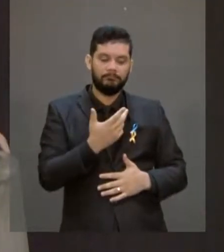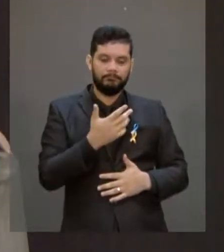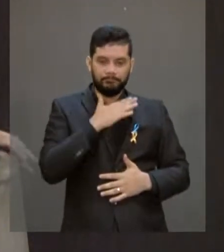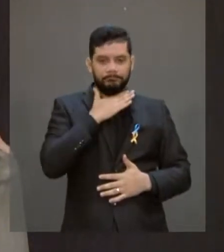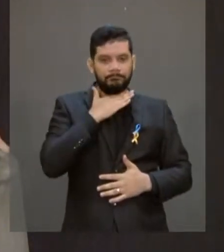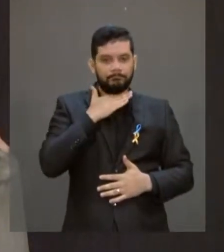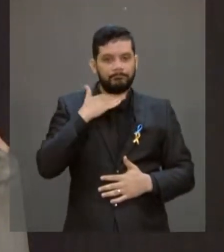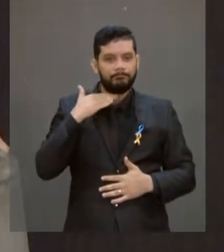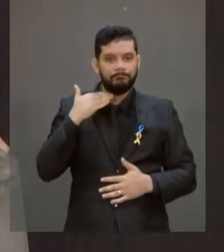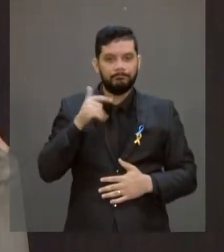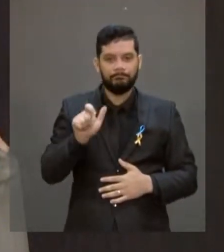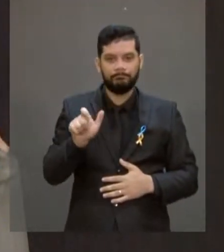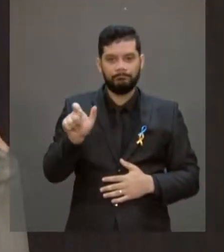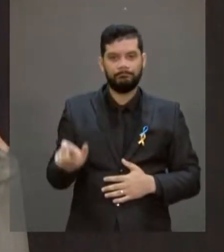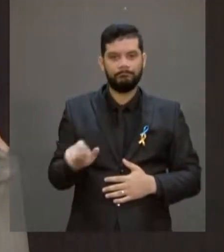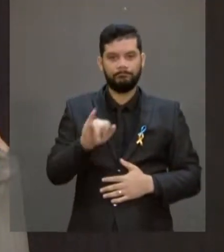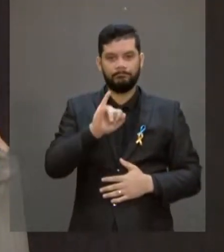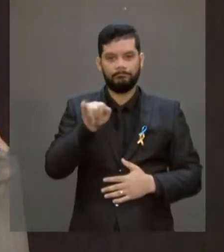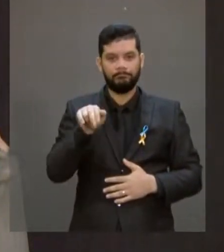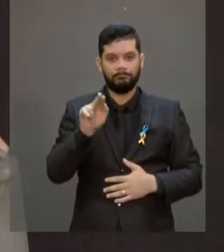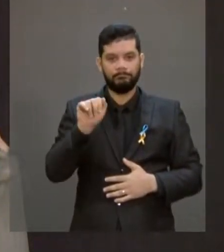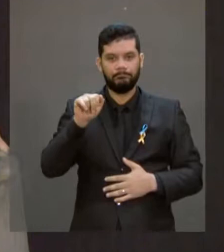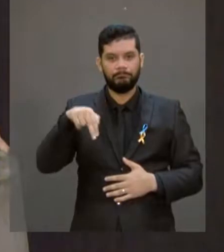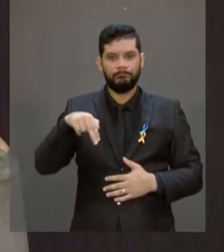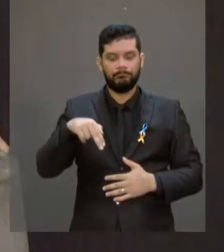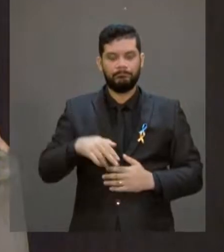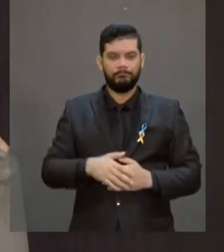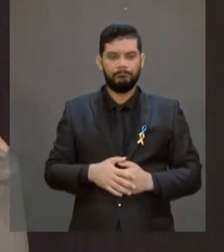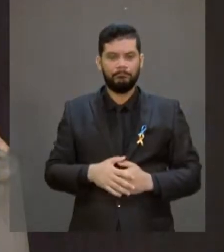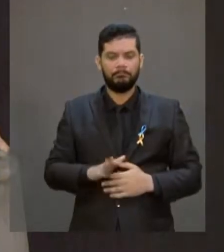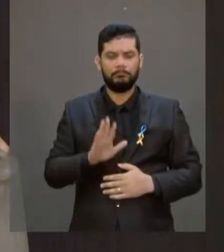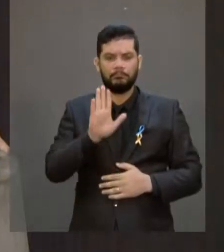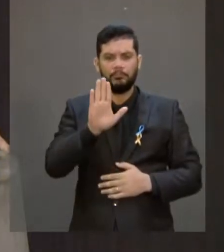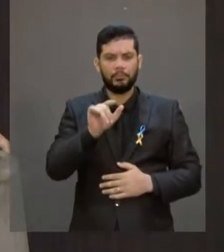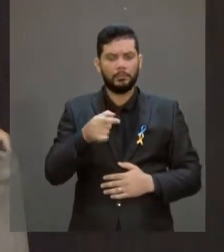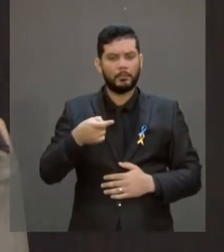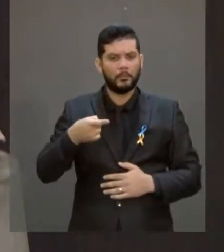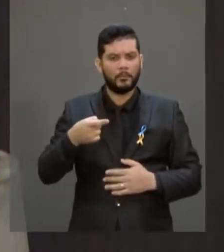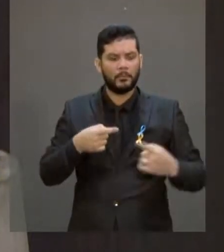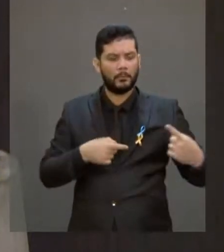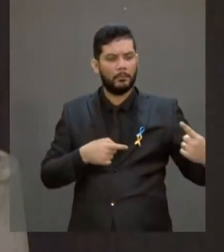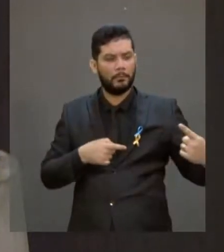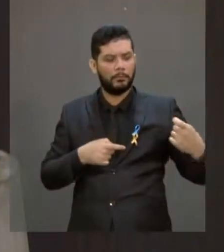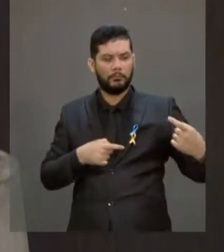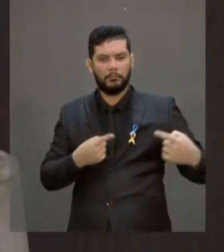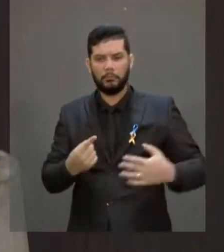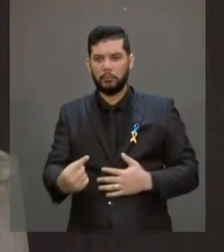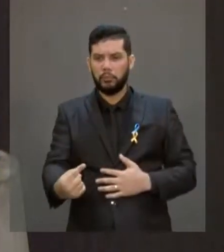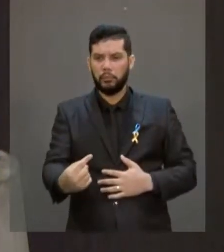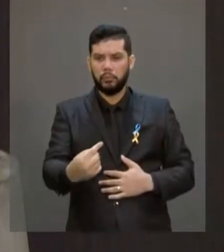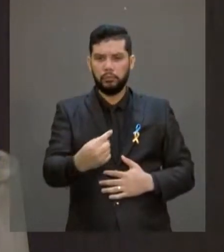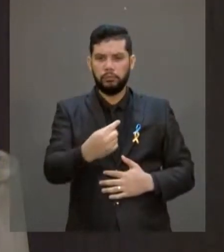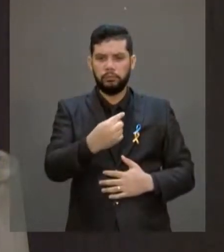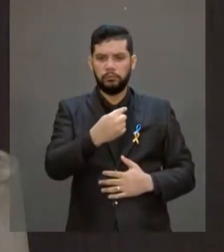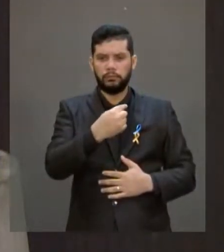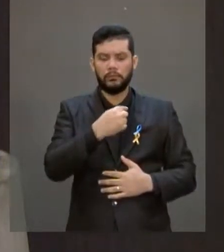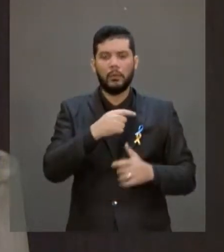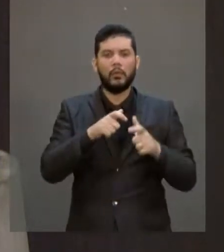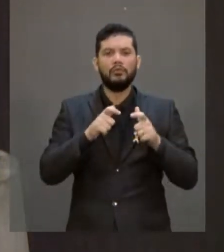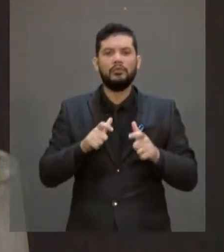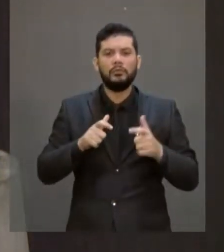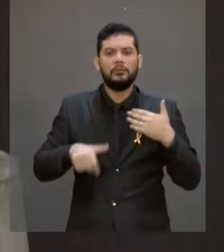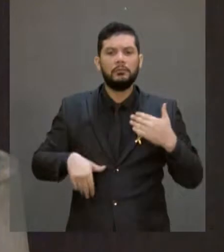finalizou por atingir na cabeça um adolescente de 14 anos. O